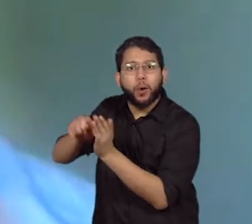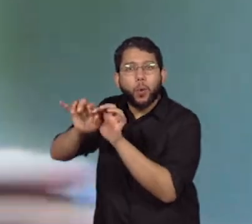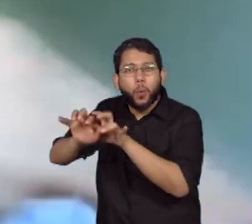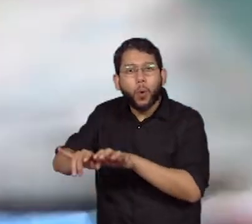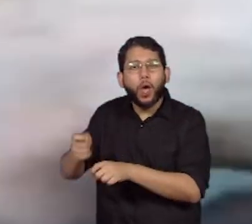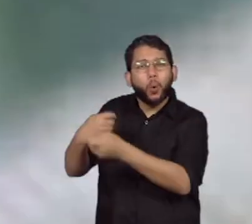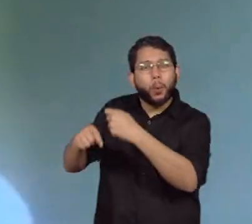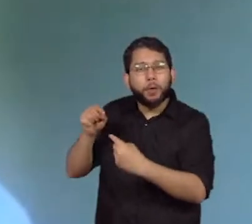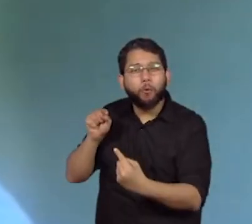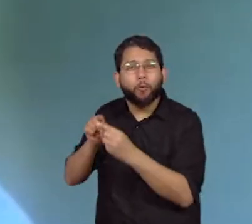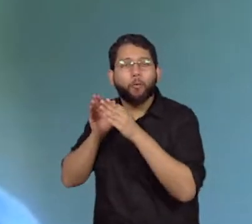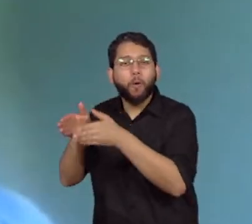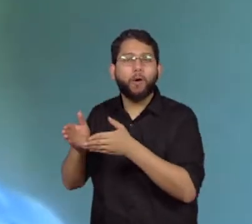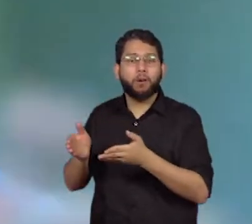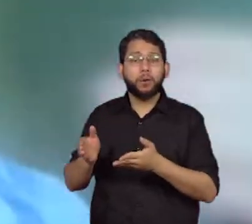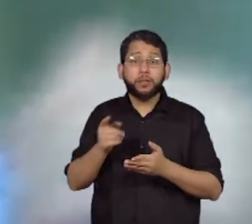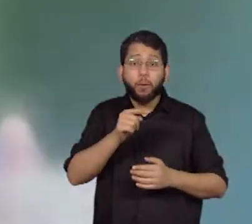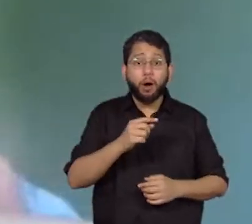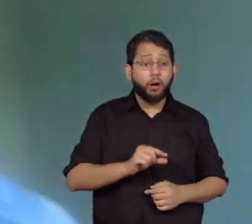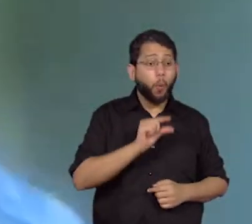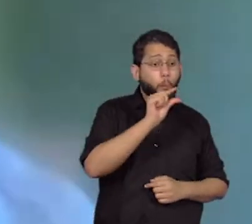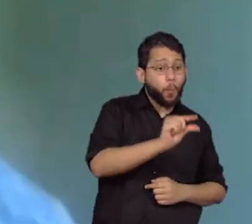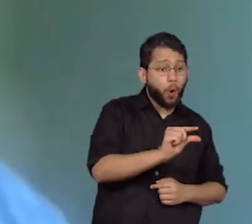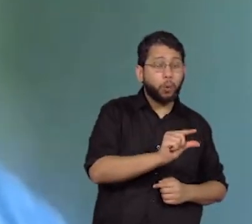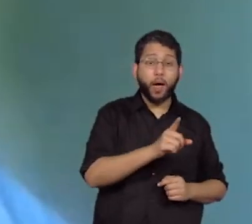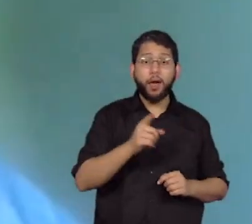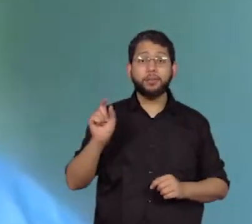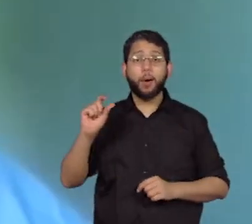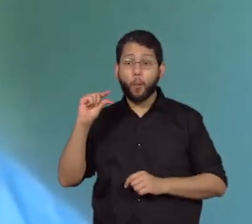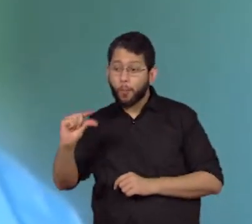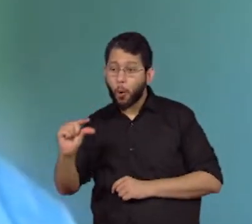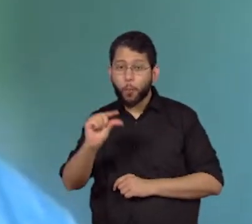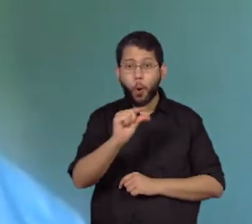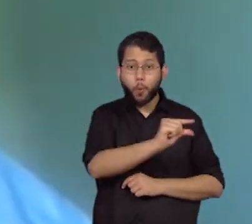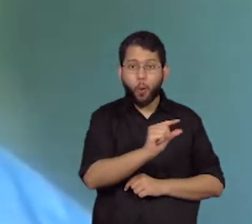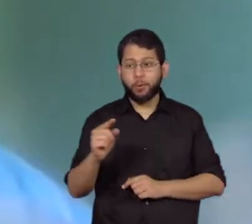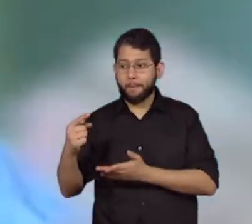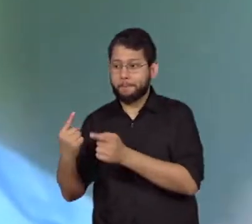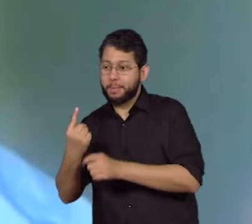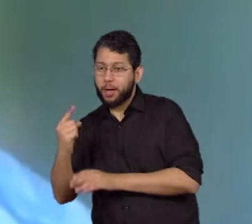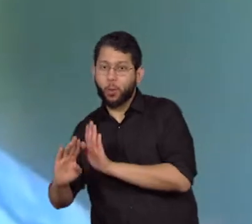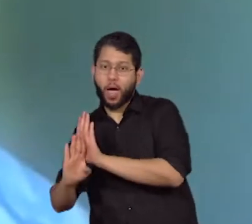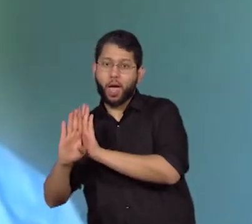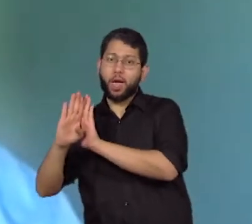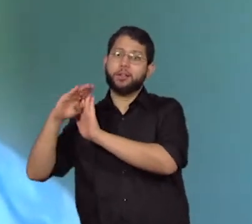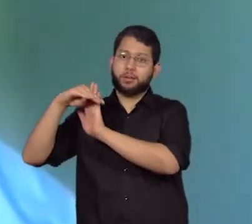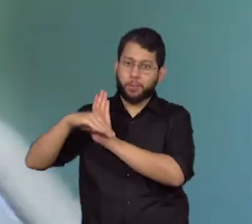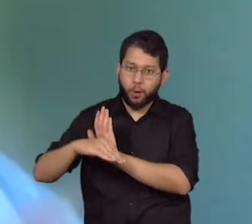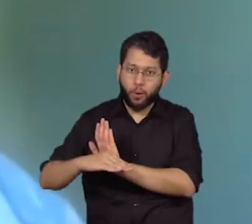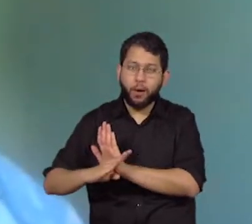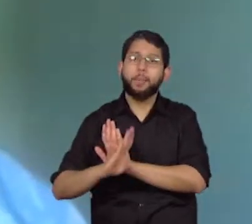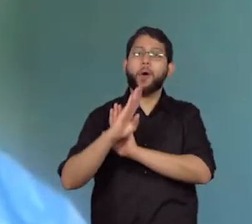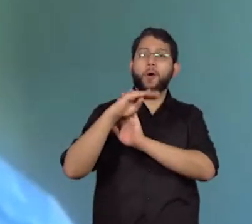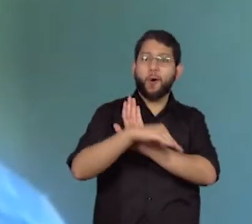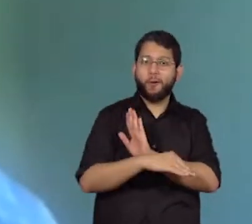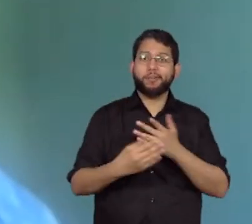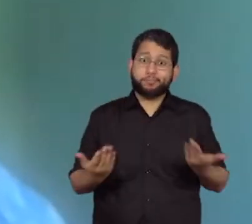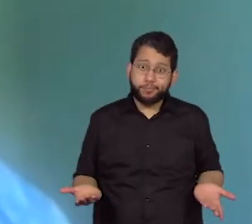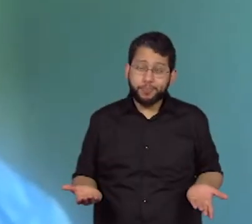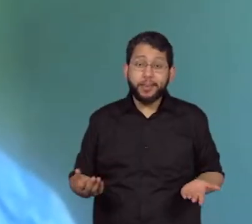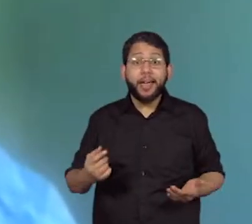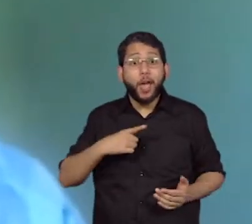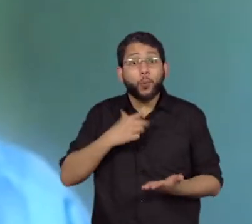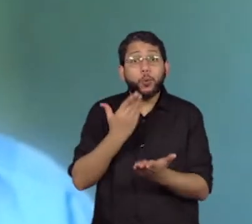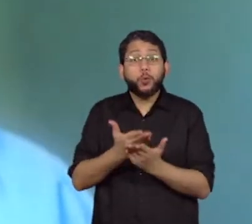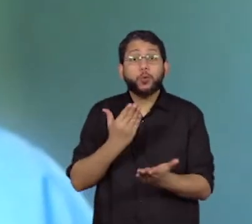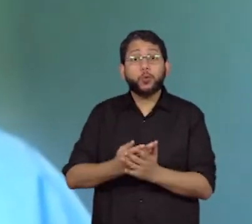está vindo a onda e como eu vou surfar essa onda. Hoje eu estou no Canadá estudando vídeo. Vídeo e particularmente vídeo